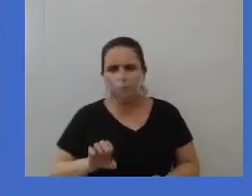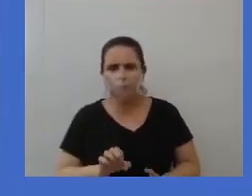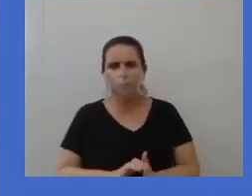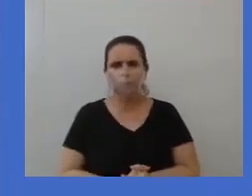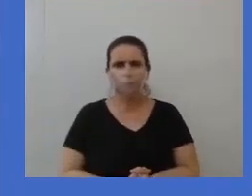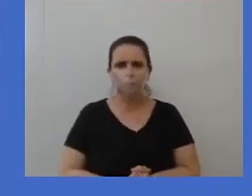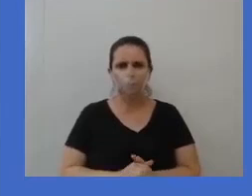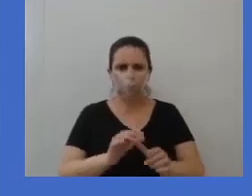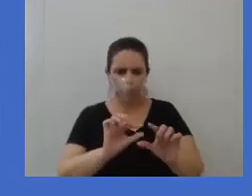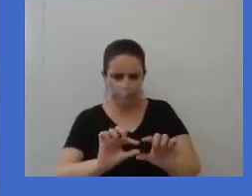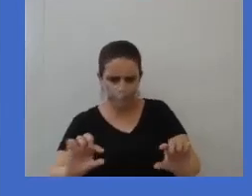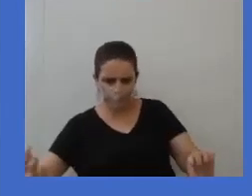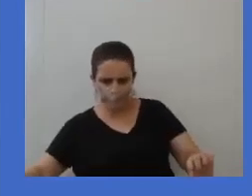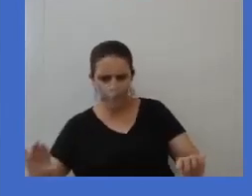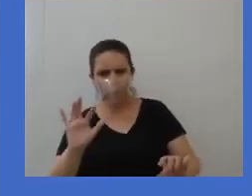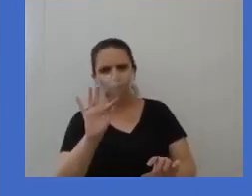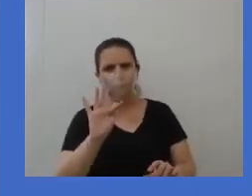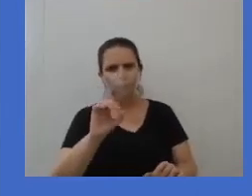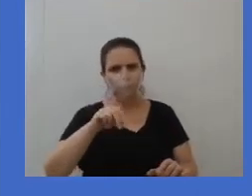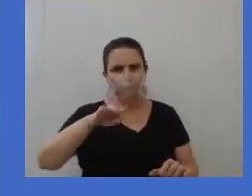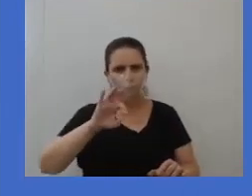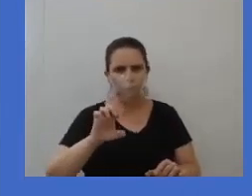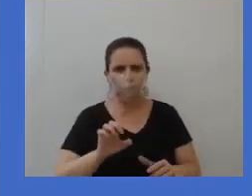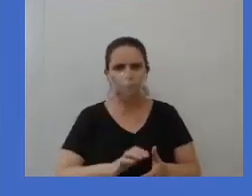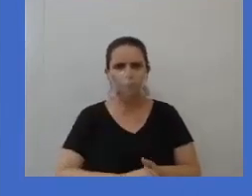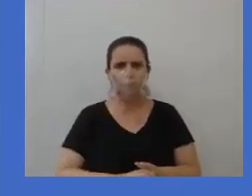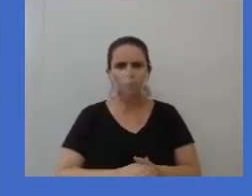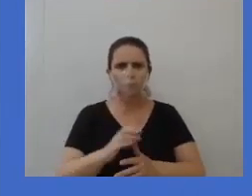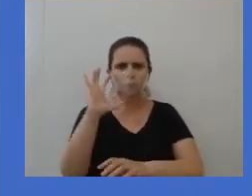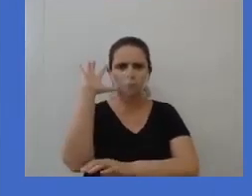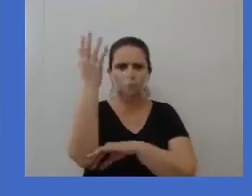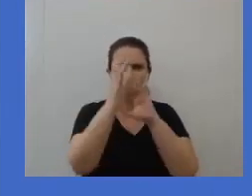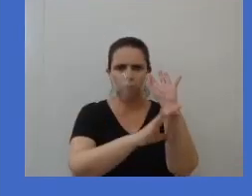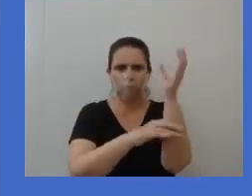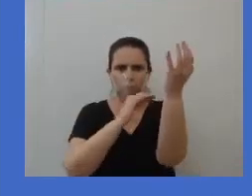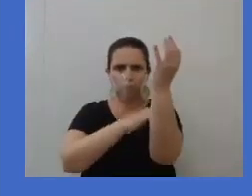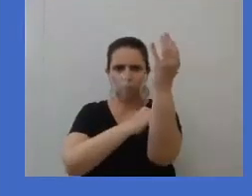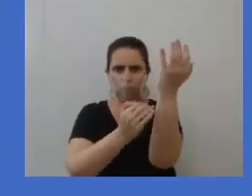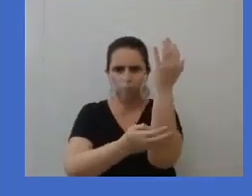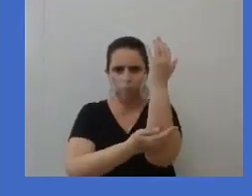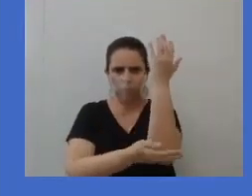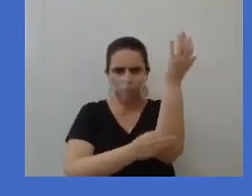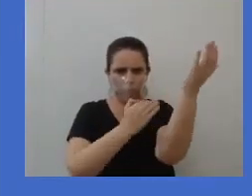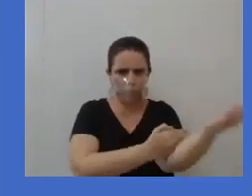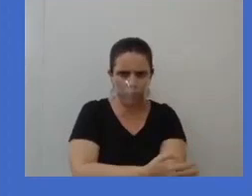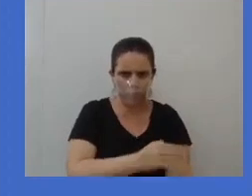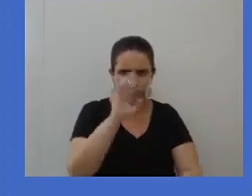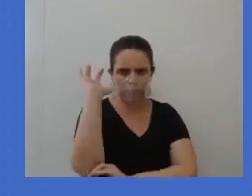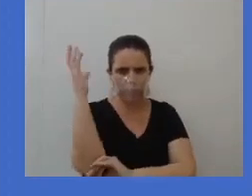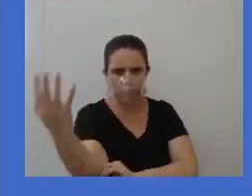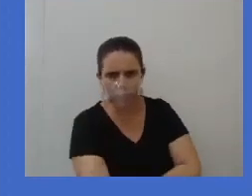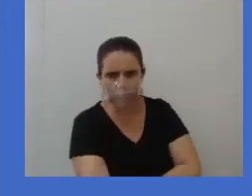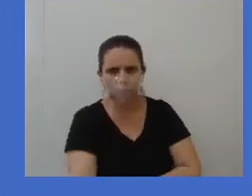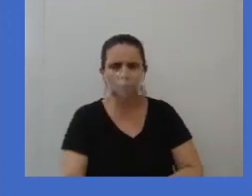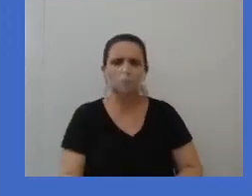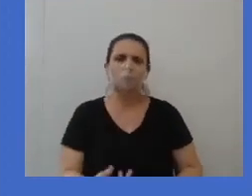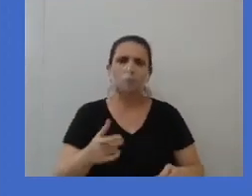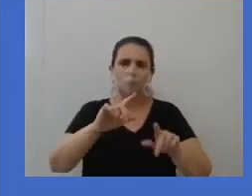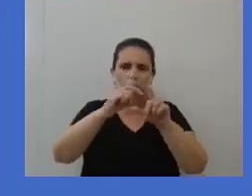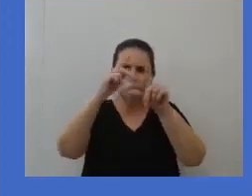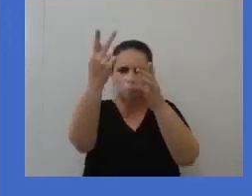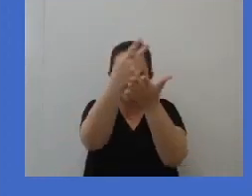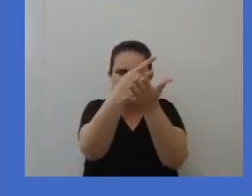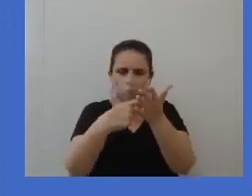a fonte, né? Vocês estão vendo a fonte. Desmatamentos é o tema nosso. E aí, a figurinha que